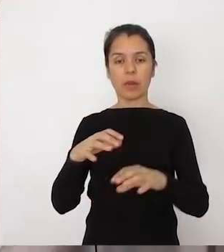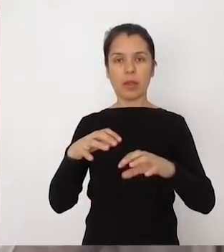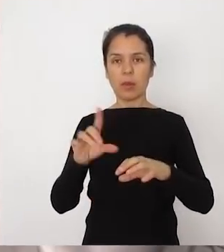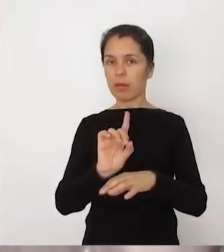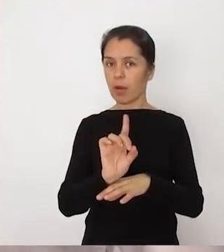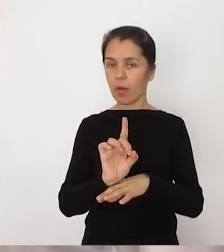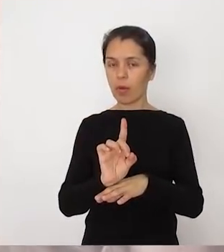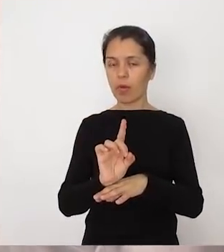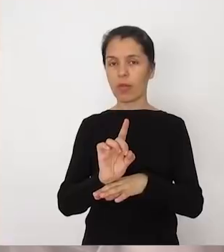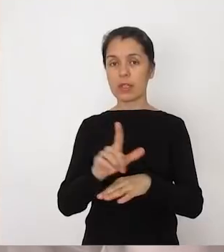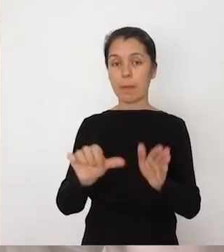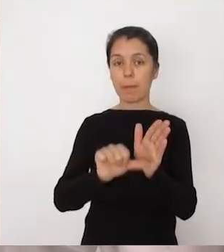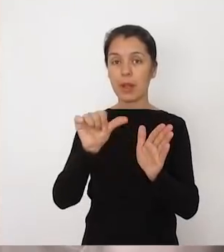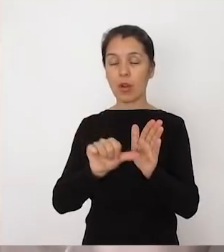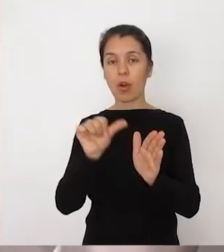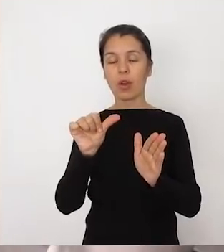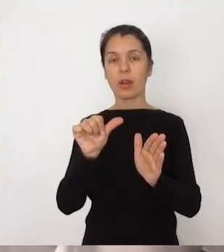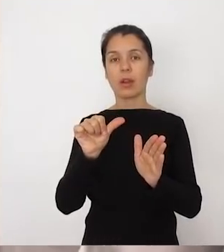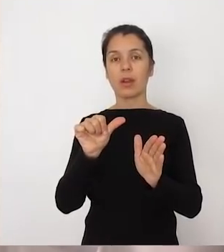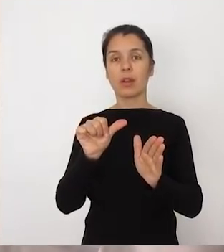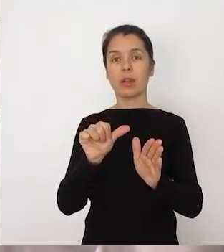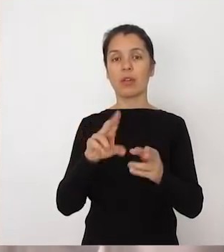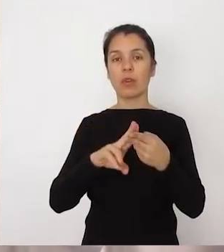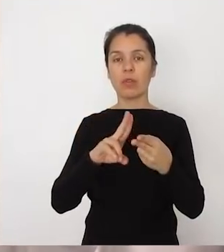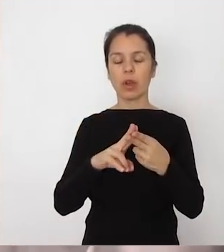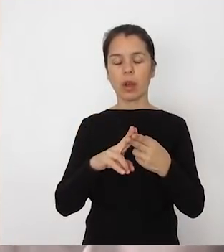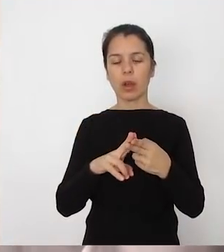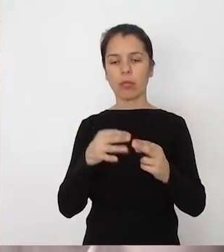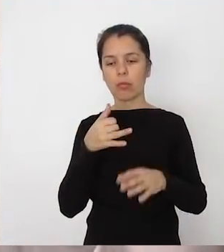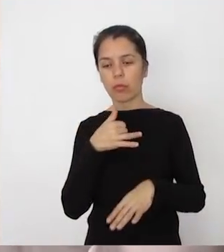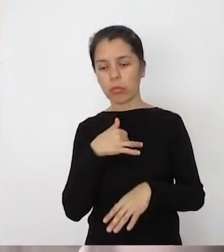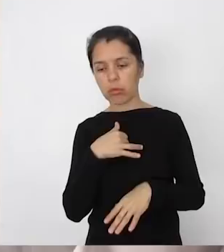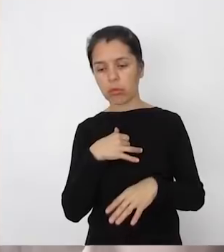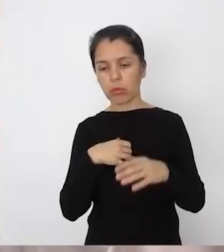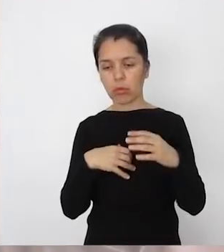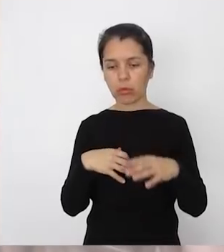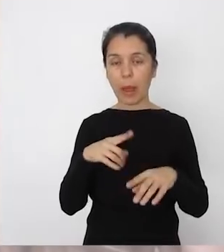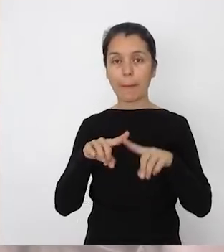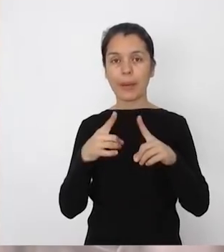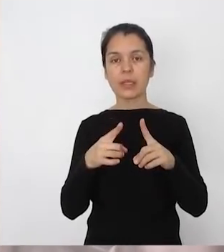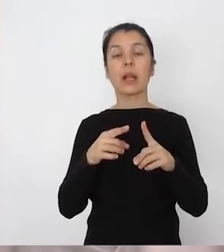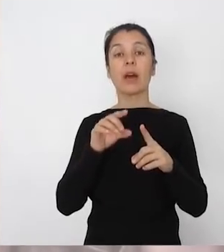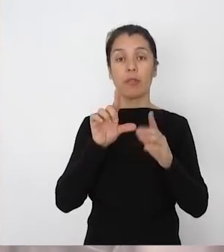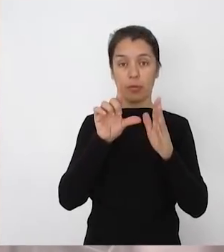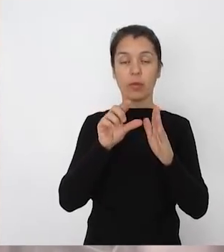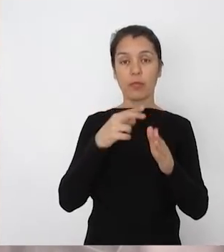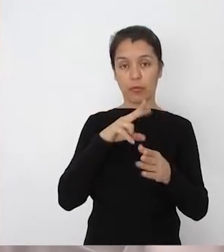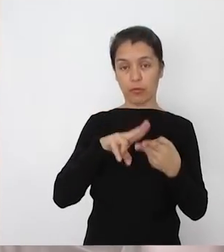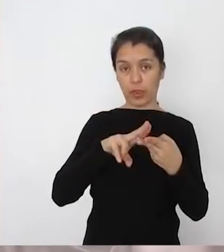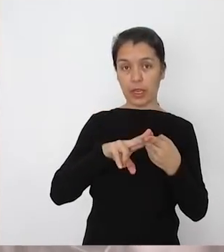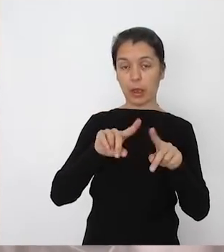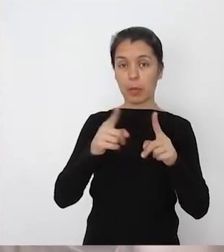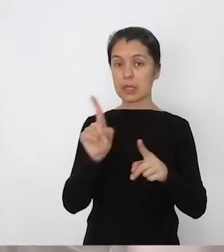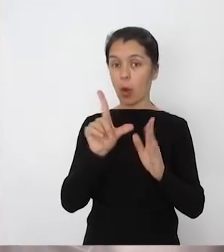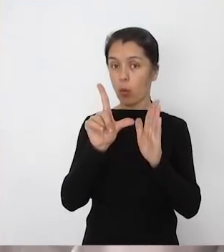risperidona, né? A quetiapina, que é o Seroquel, o Abilif, que é o aripiprazol, o Socian, que é a misoprida, esse aqui